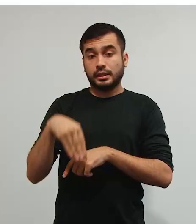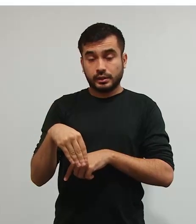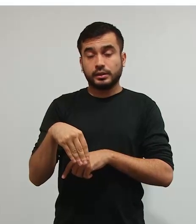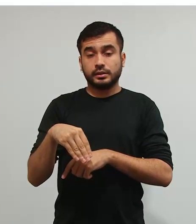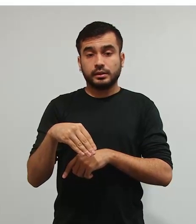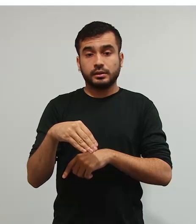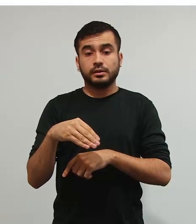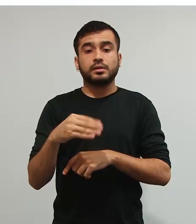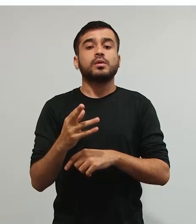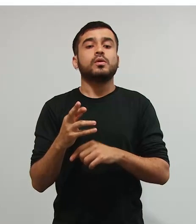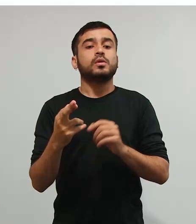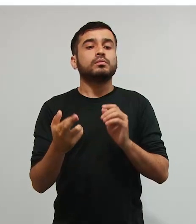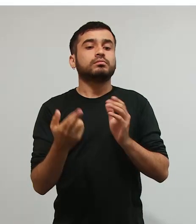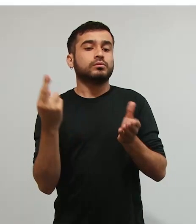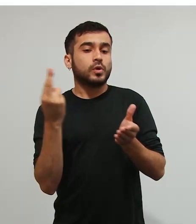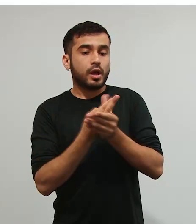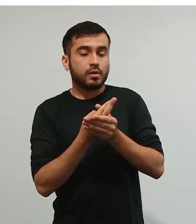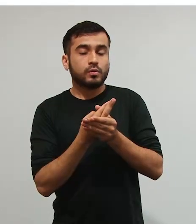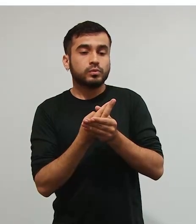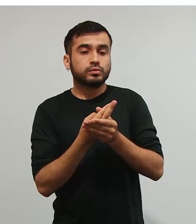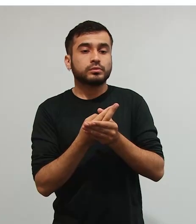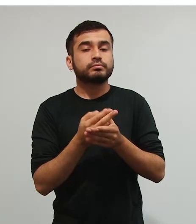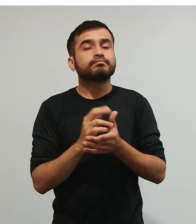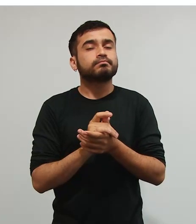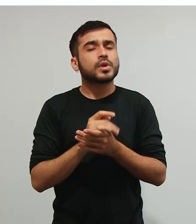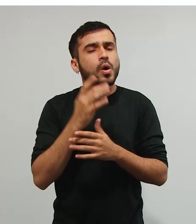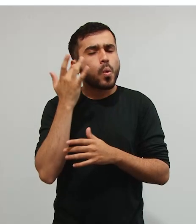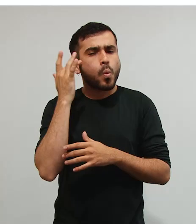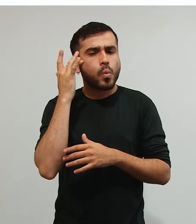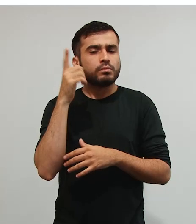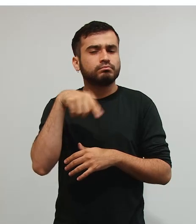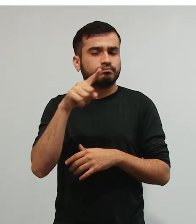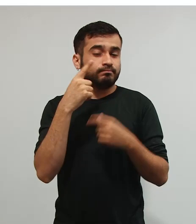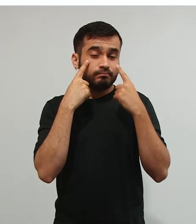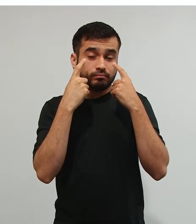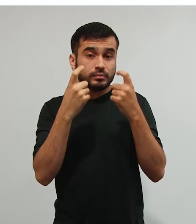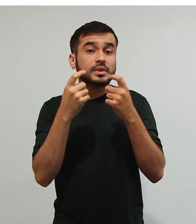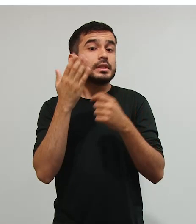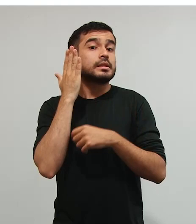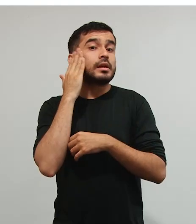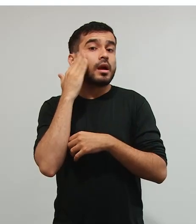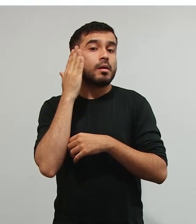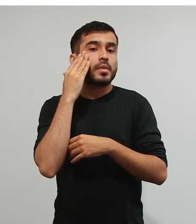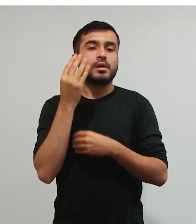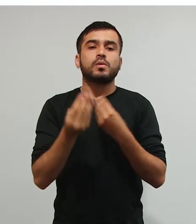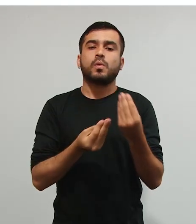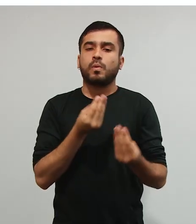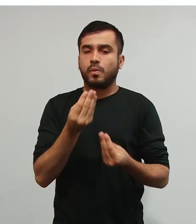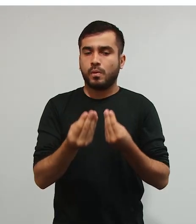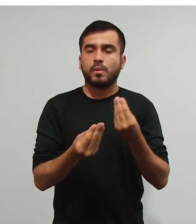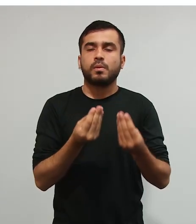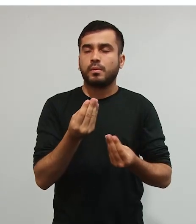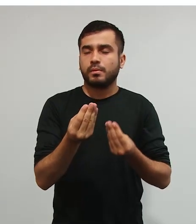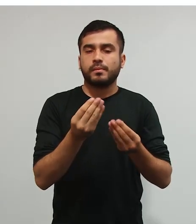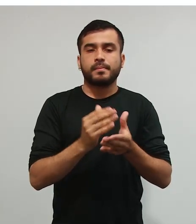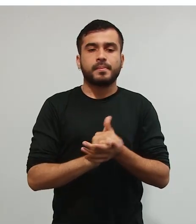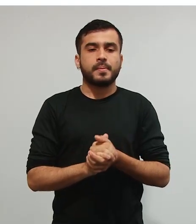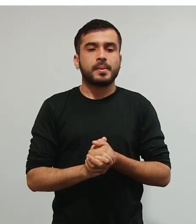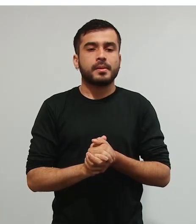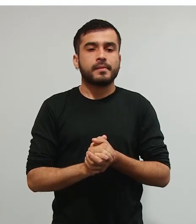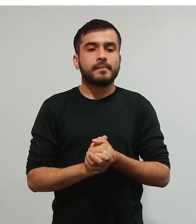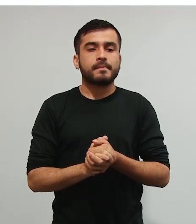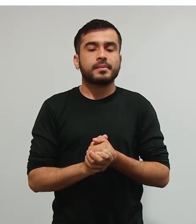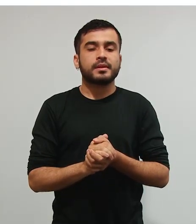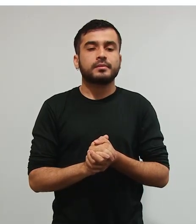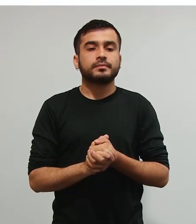recurso administrativo a caso interposto. Creio que é interessante vocês saberem dessa condição, tá?